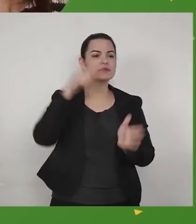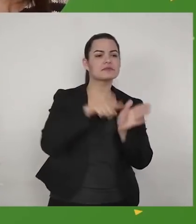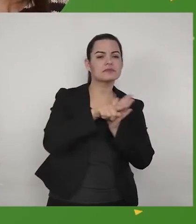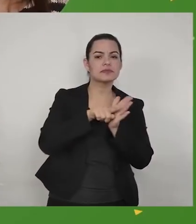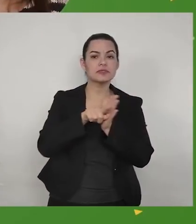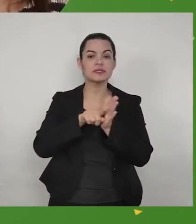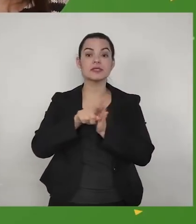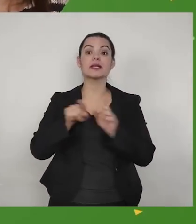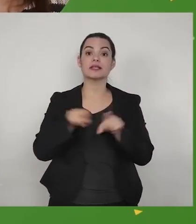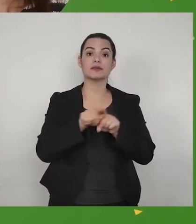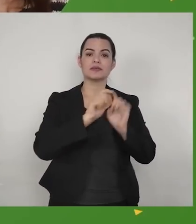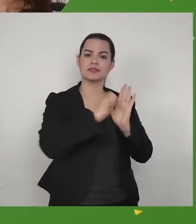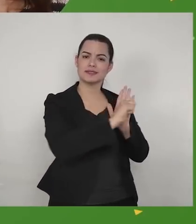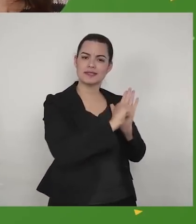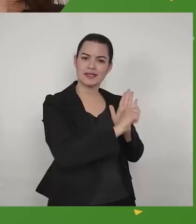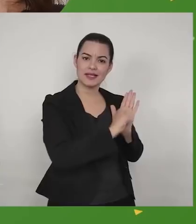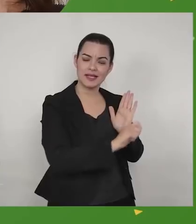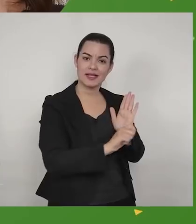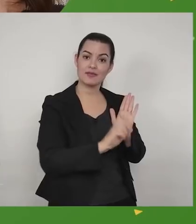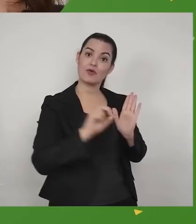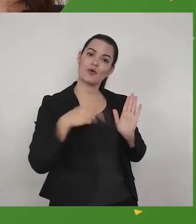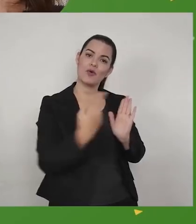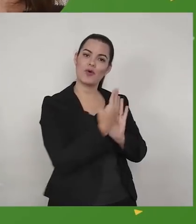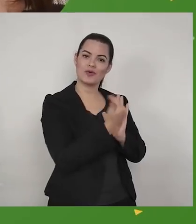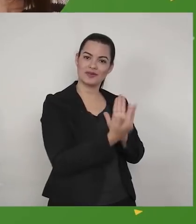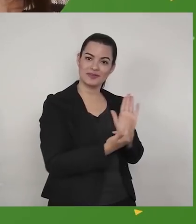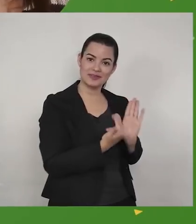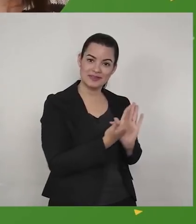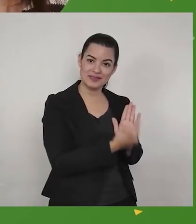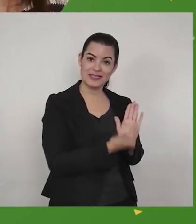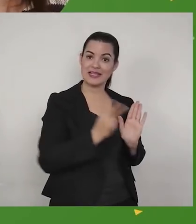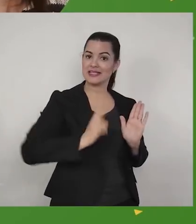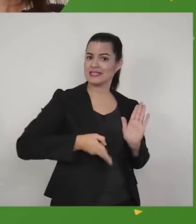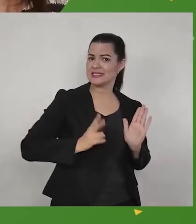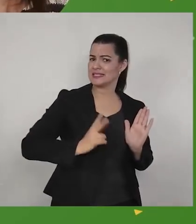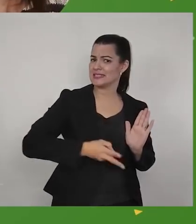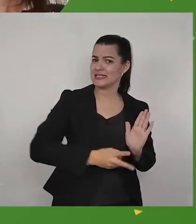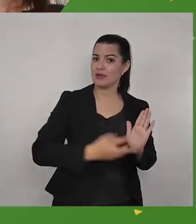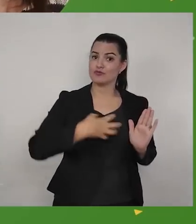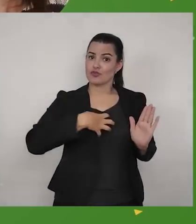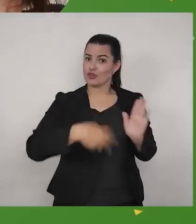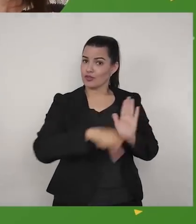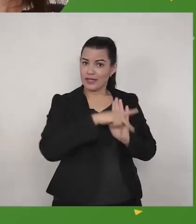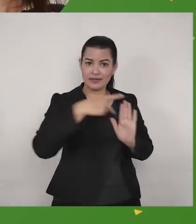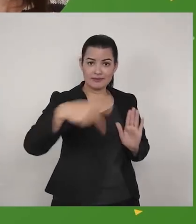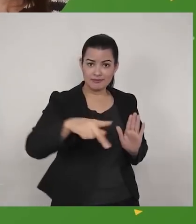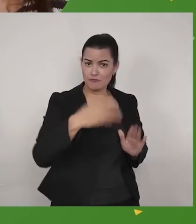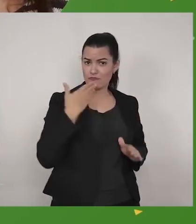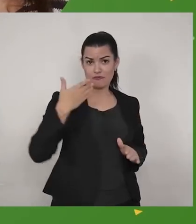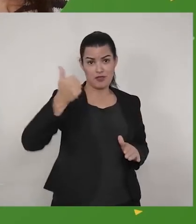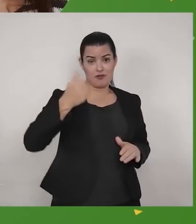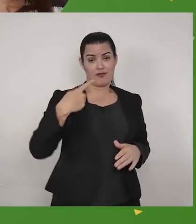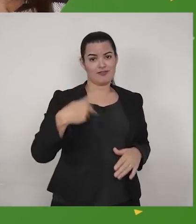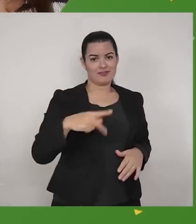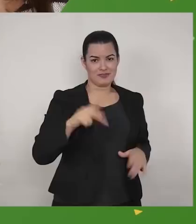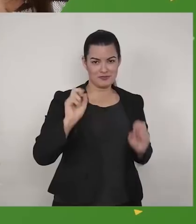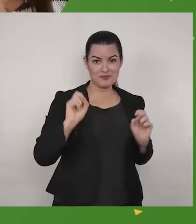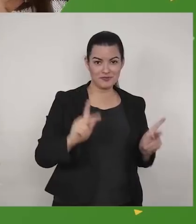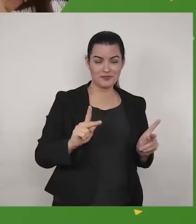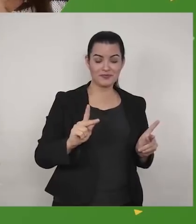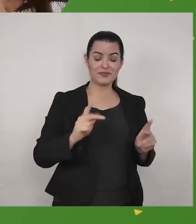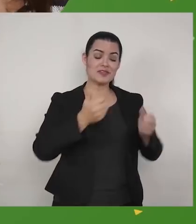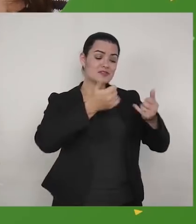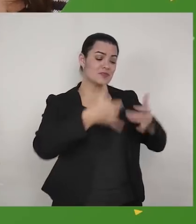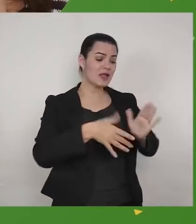você vai fazer um desenho, sempre, como eu digo, do seu melhor jeito, tá bom? Falando o que